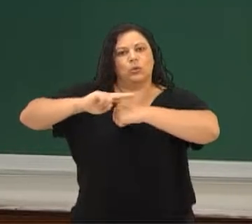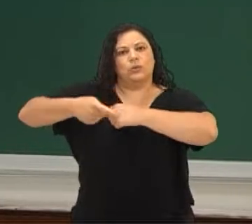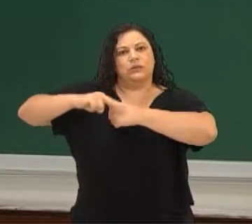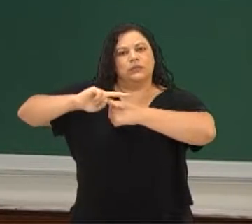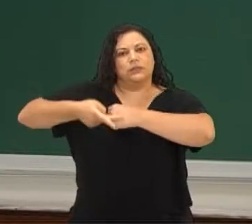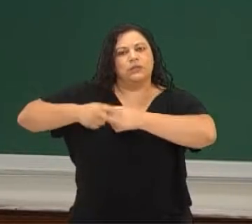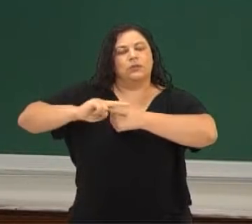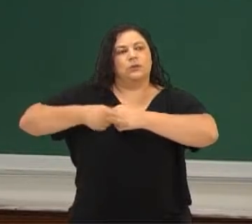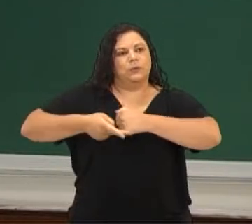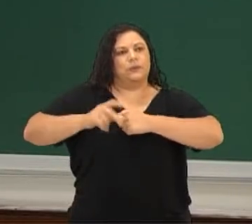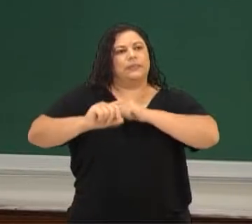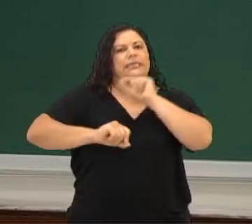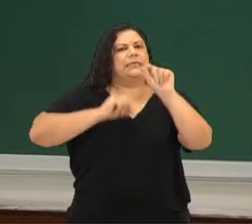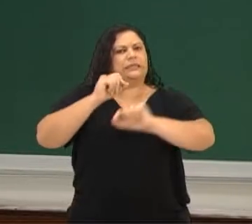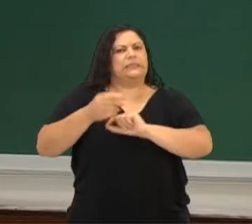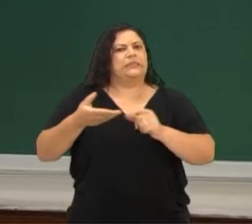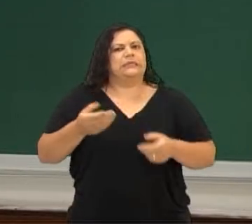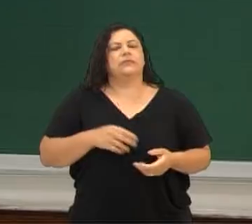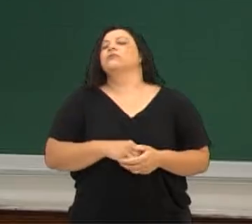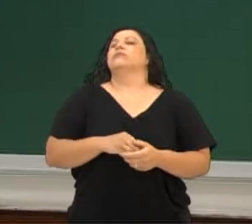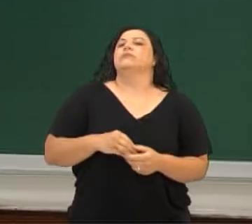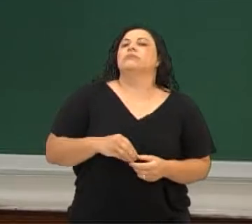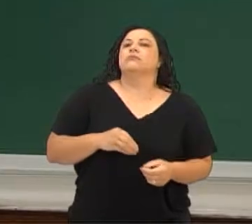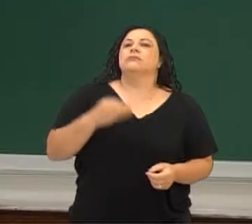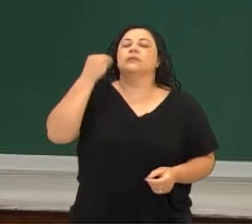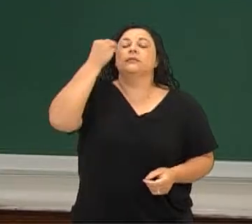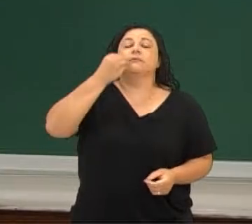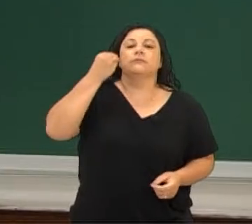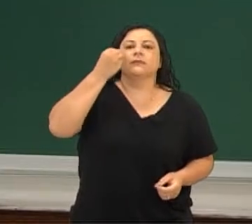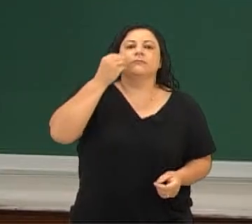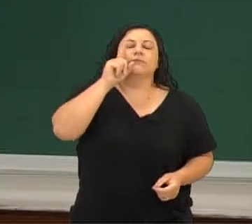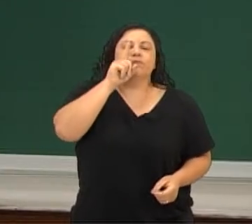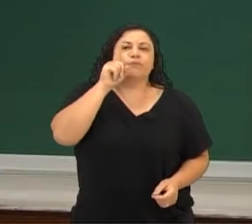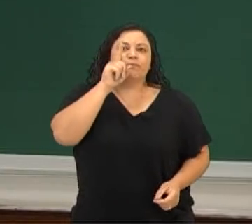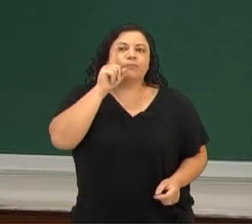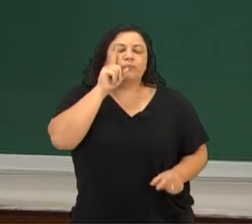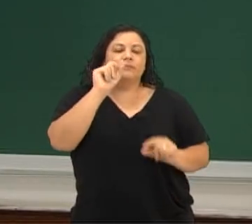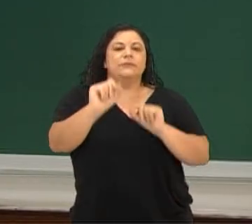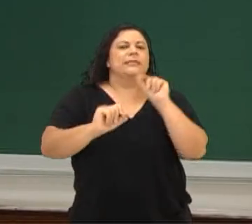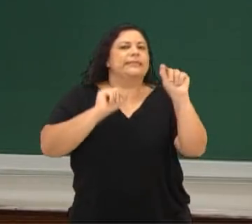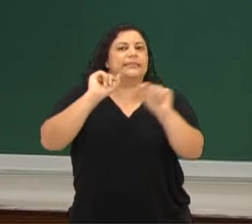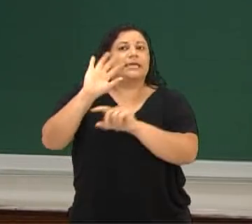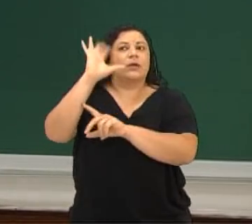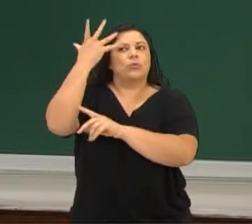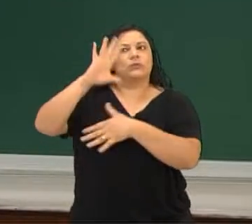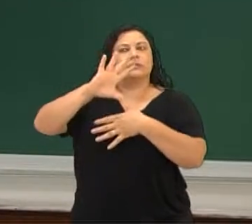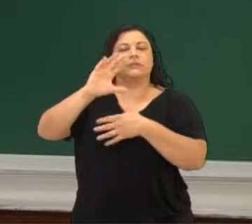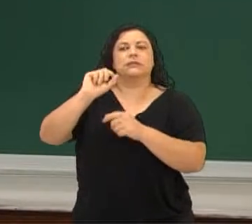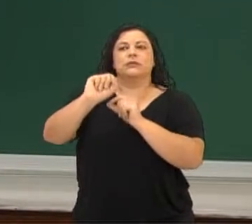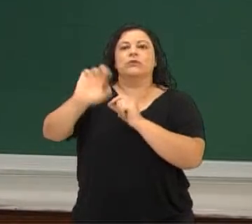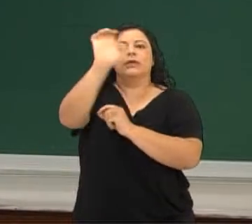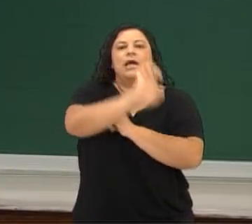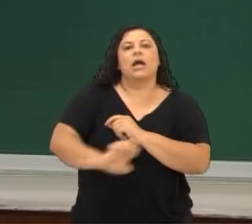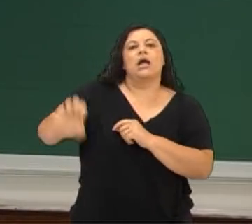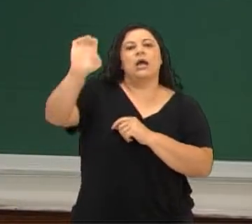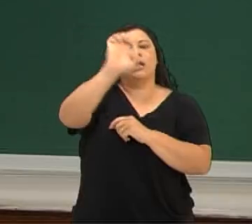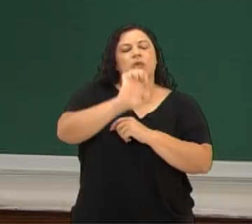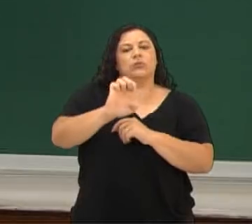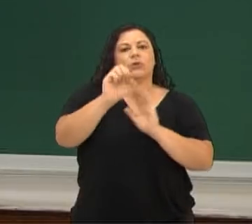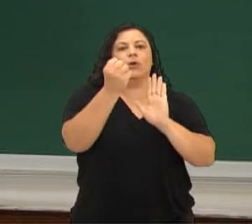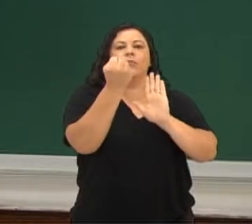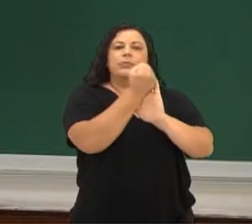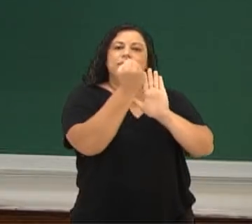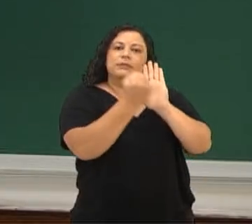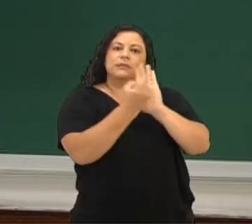experimentado pelos africanos agora, no século XXI, né? Algo que aconteceu na Europa há séculos atrás, no século XVIII já.